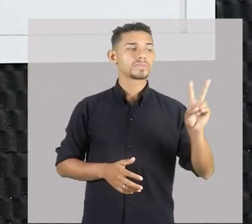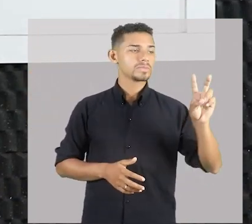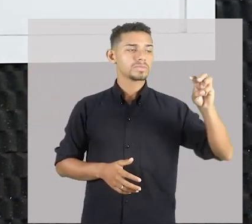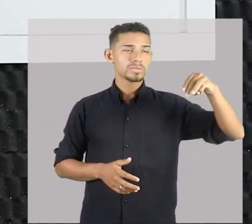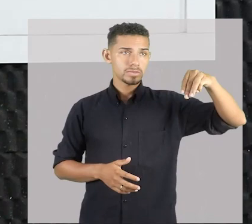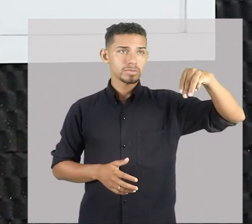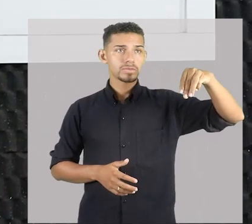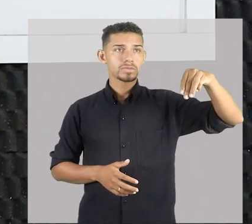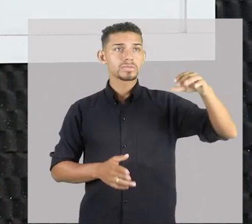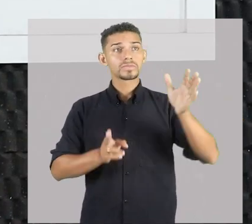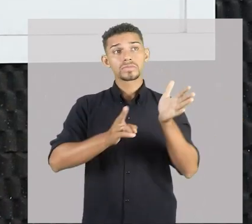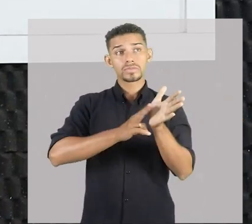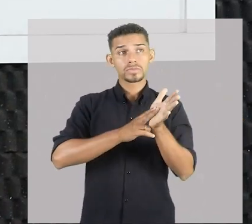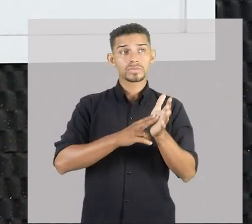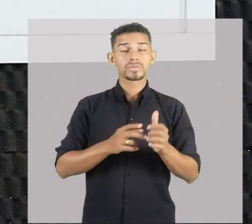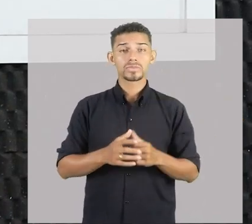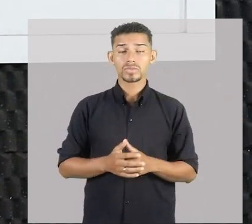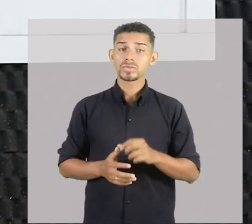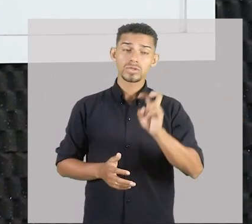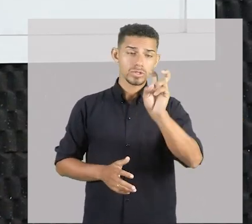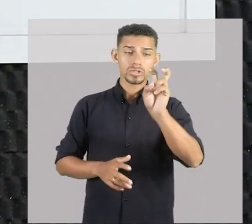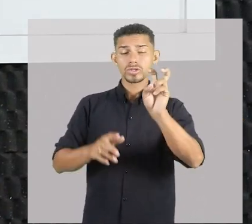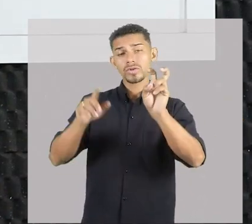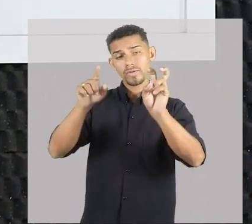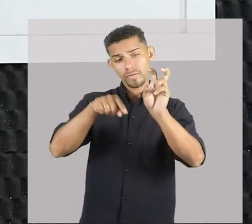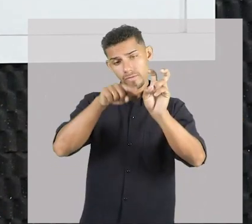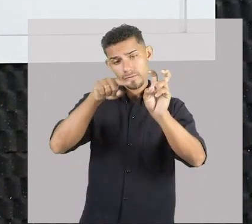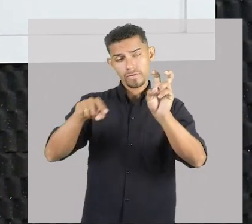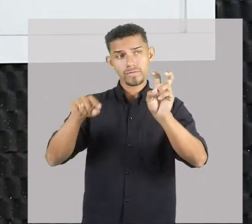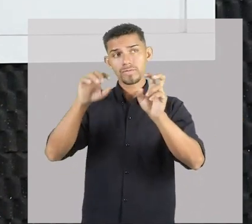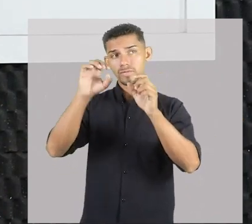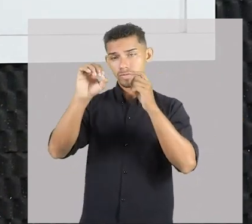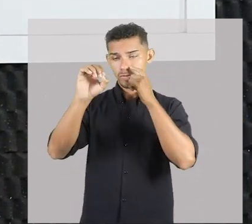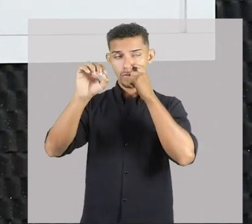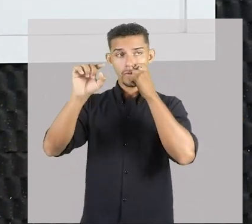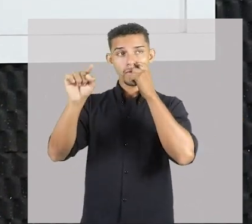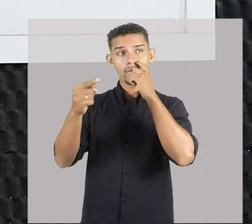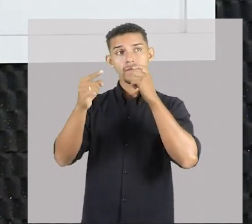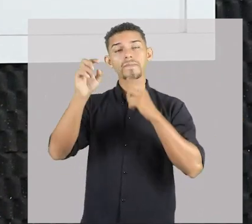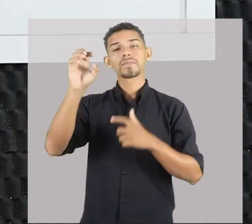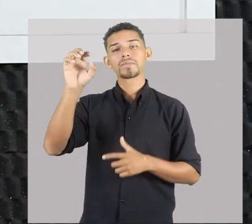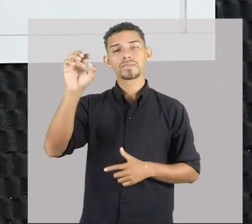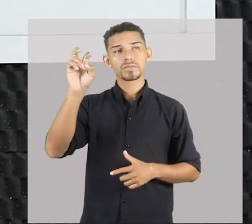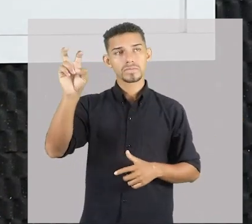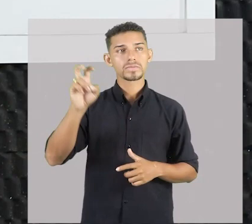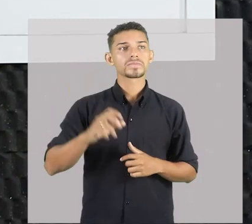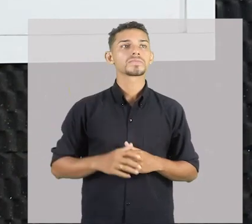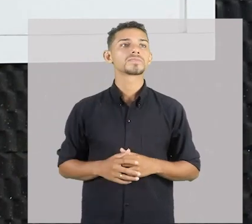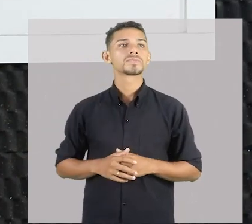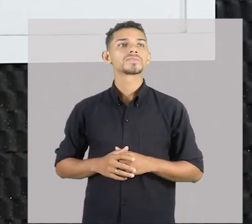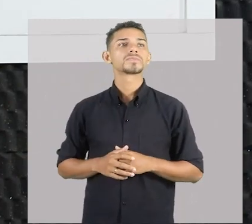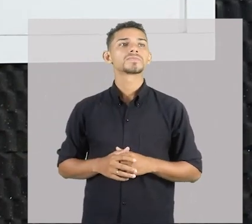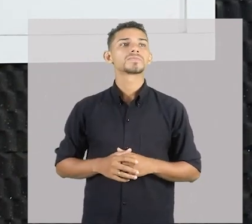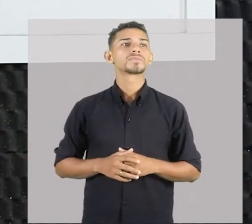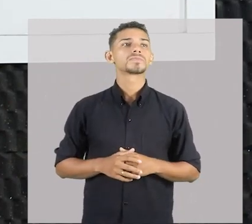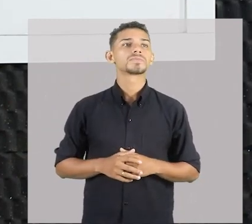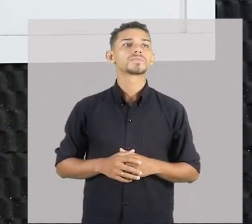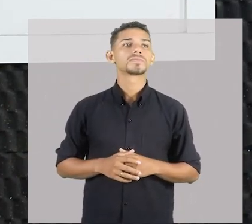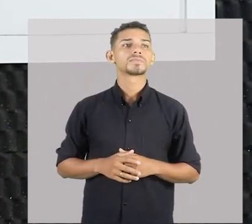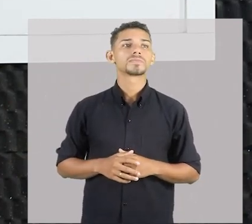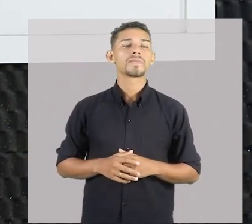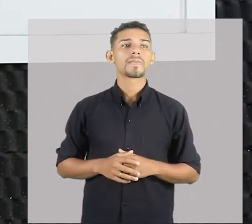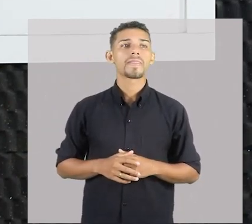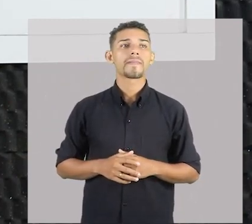média. Igual 5 vezes 0,5. 5 vezes 0,5. Então, nós temos que a